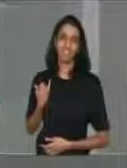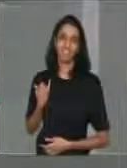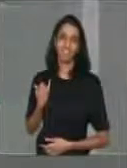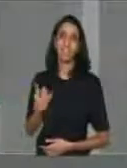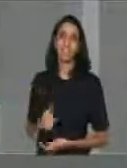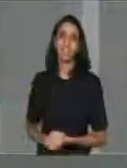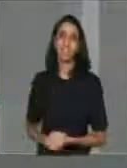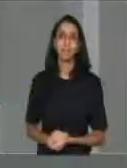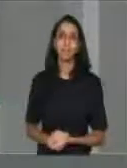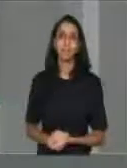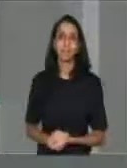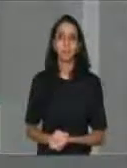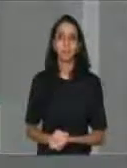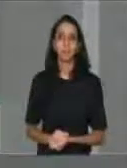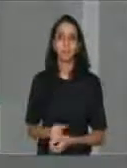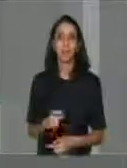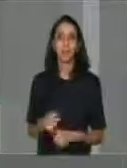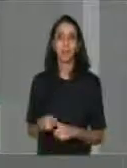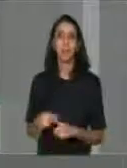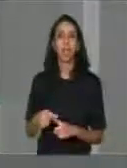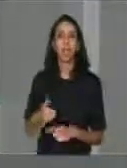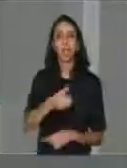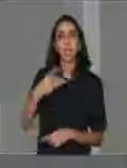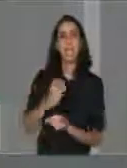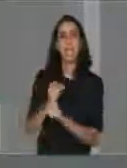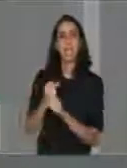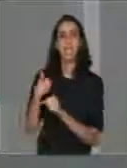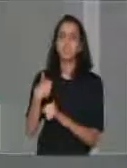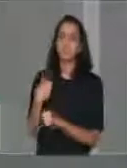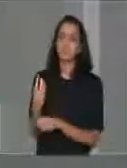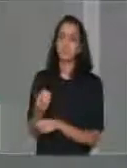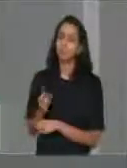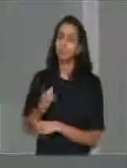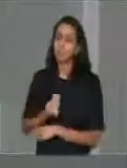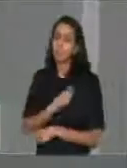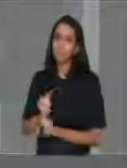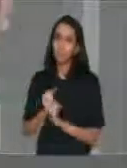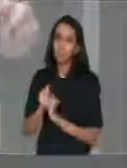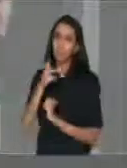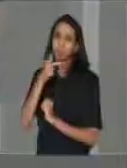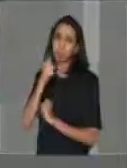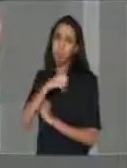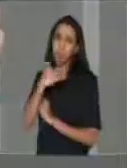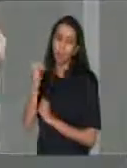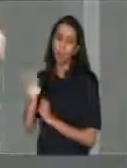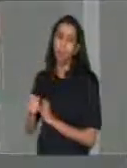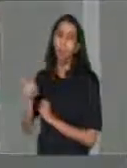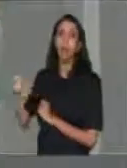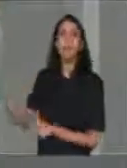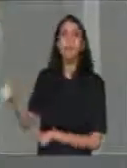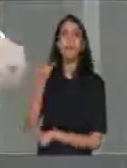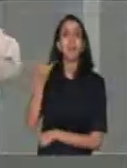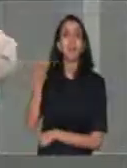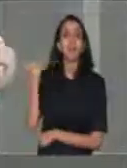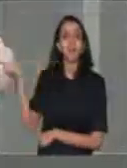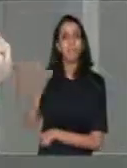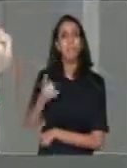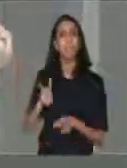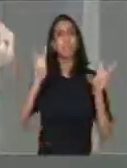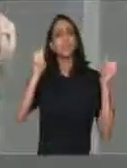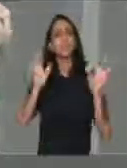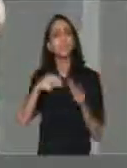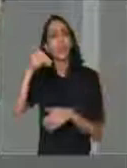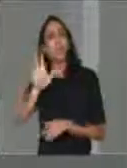13 anos em que convivemos e dos quais guardo memórias lindas, ele me contando a história da pobreza